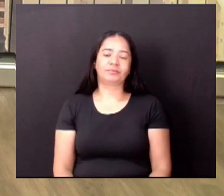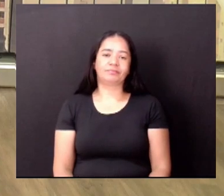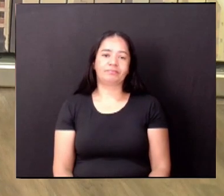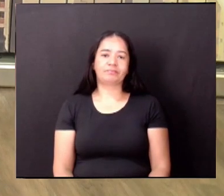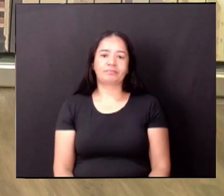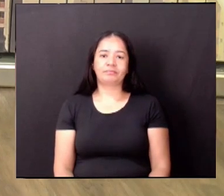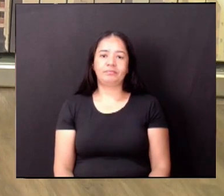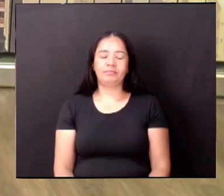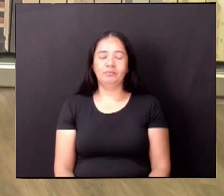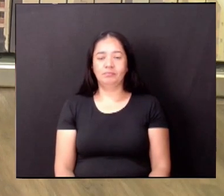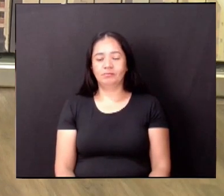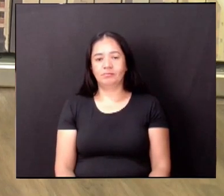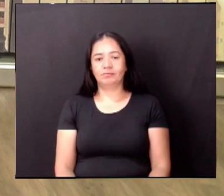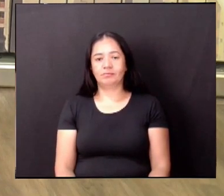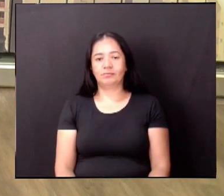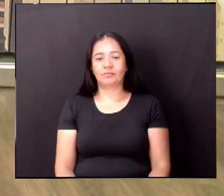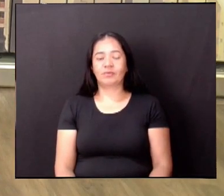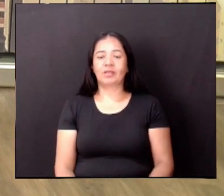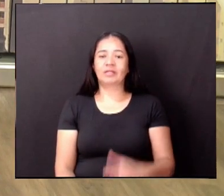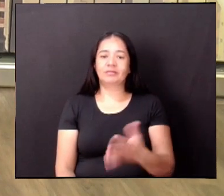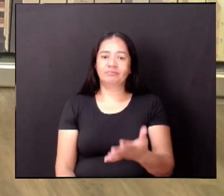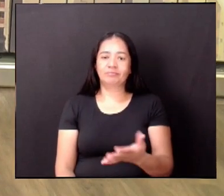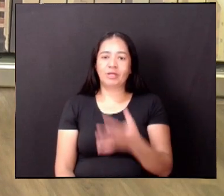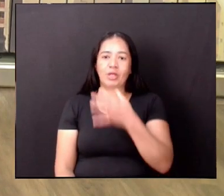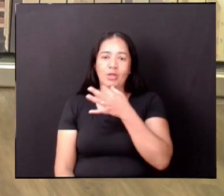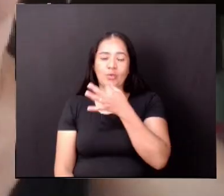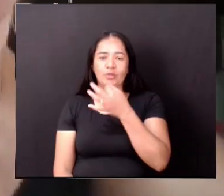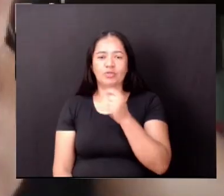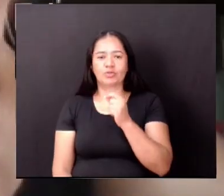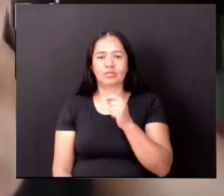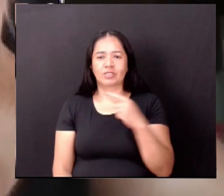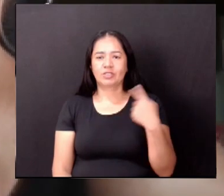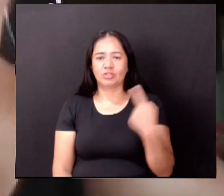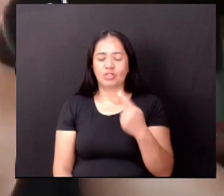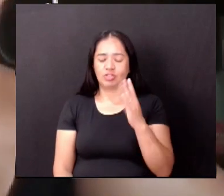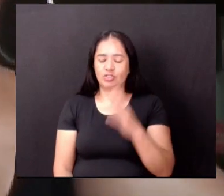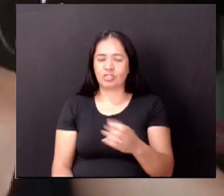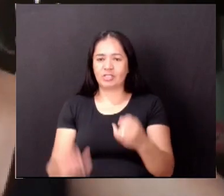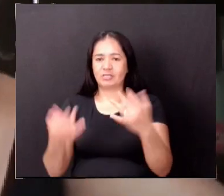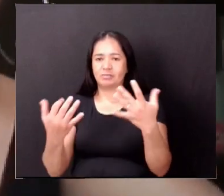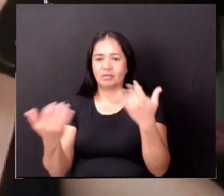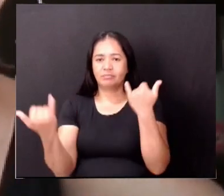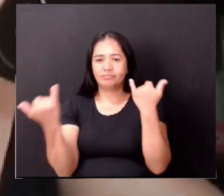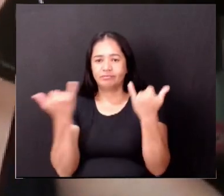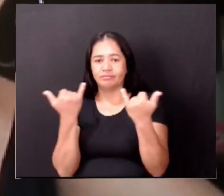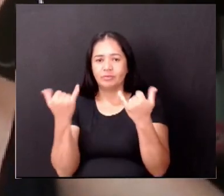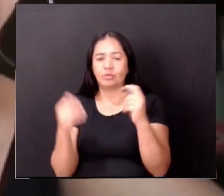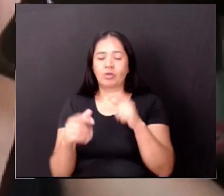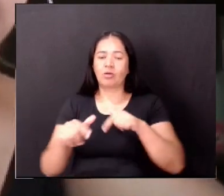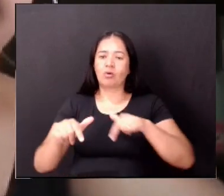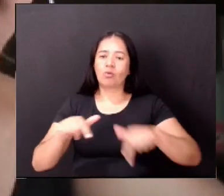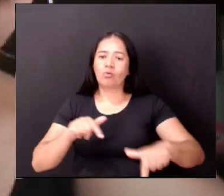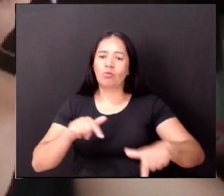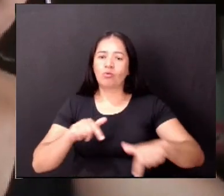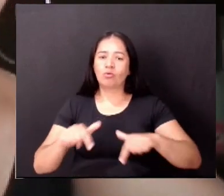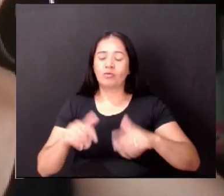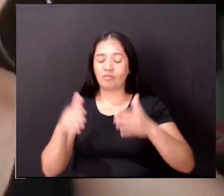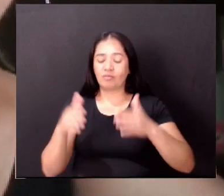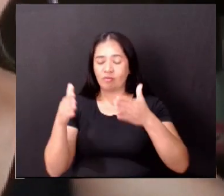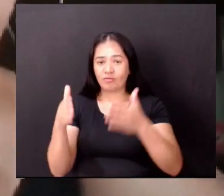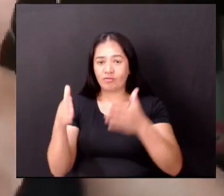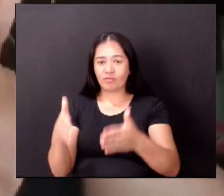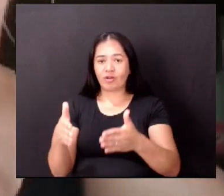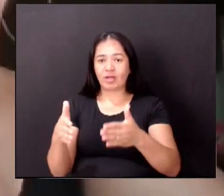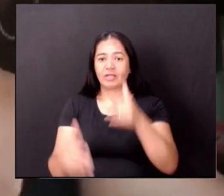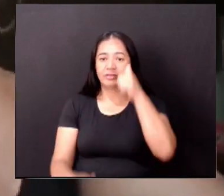livro. Olha, eu acho que aquele dado que nós mencionamos de início, de que é um